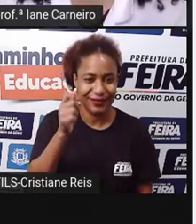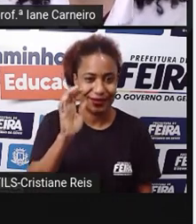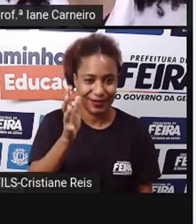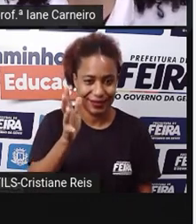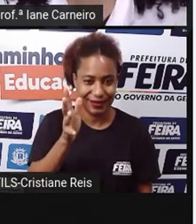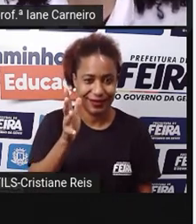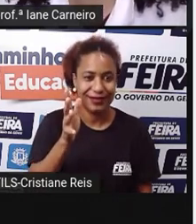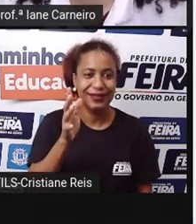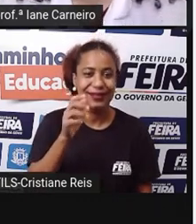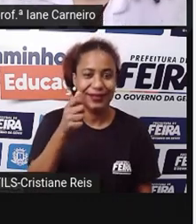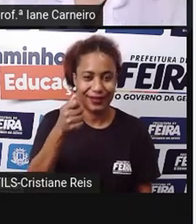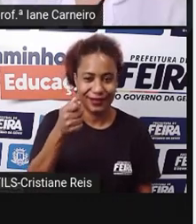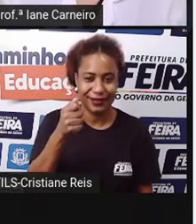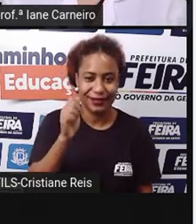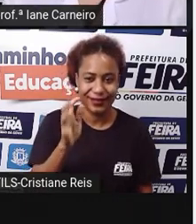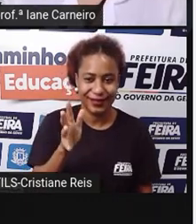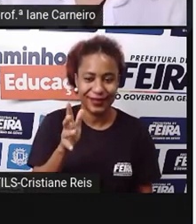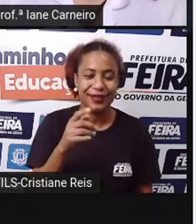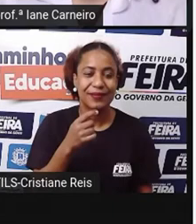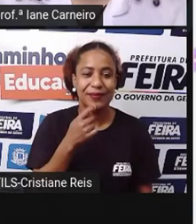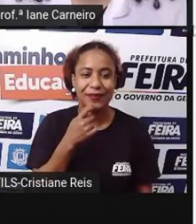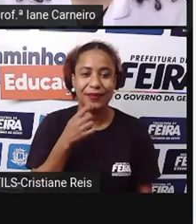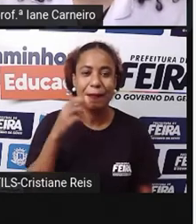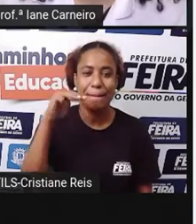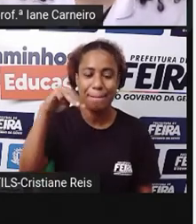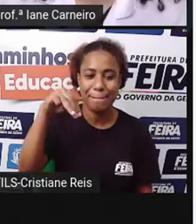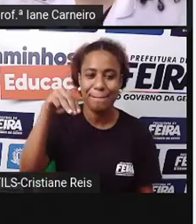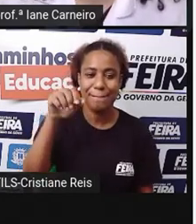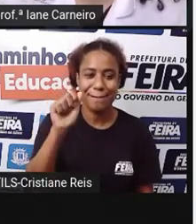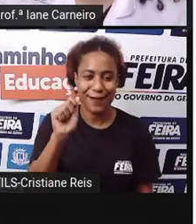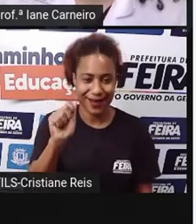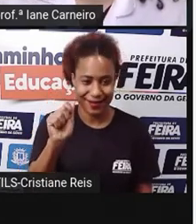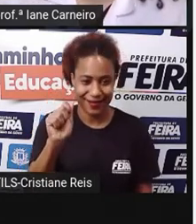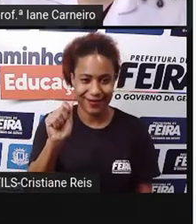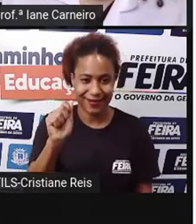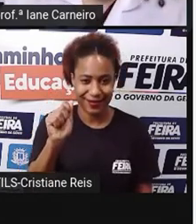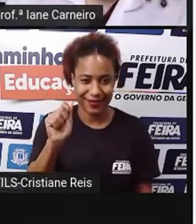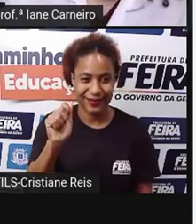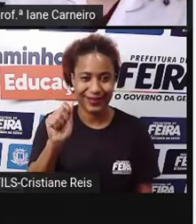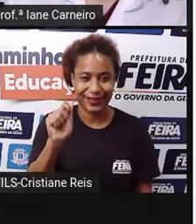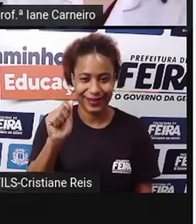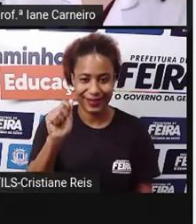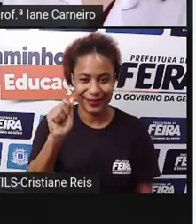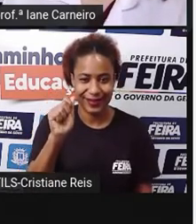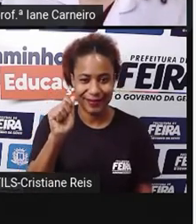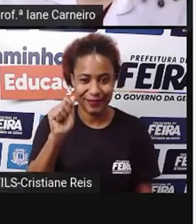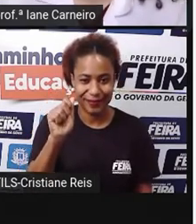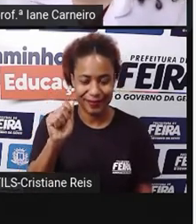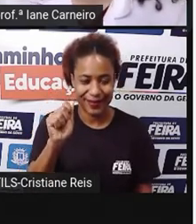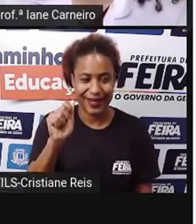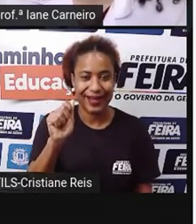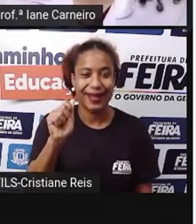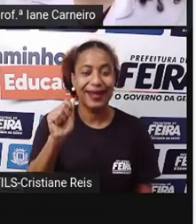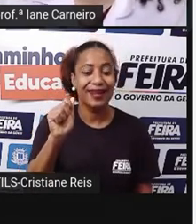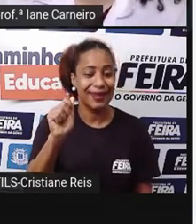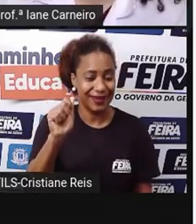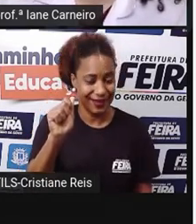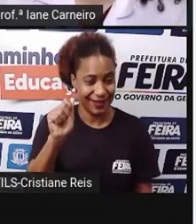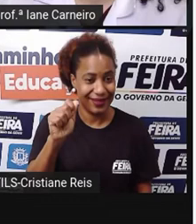A, depois, ma, né? Então vamos escrever o ma aqui. A, ma.